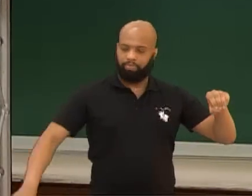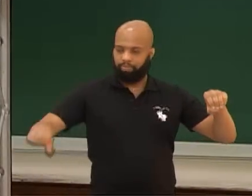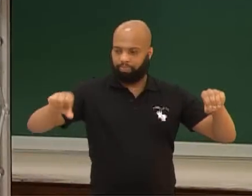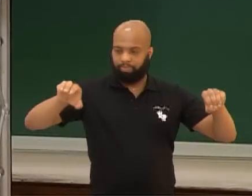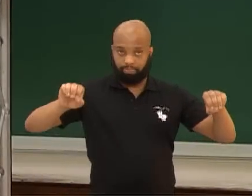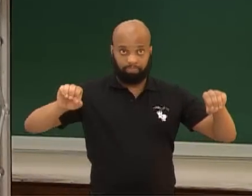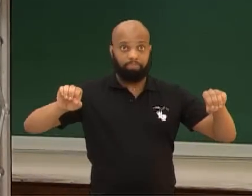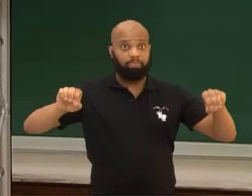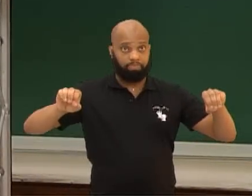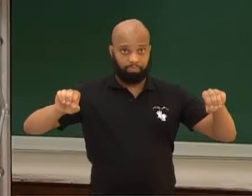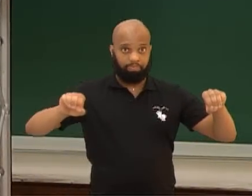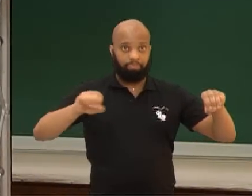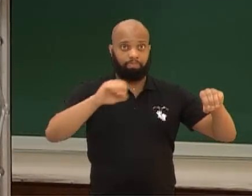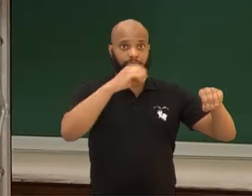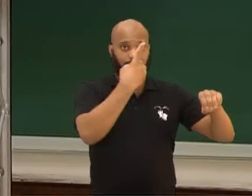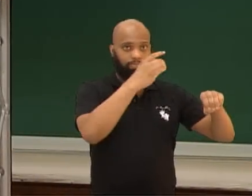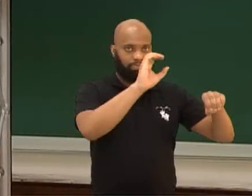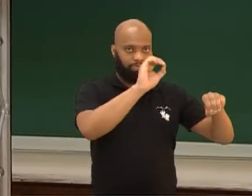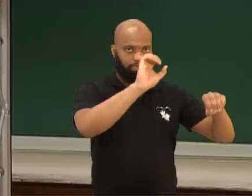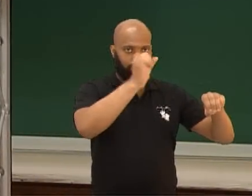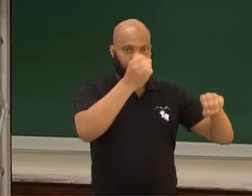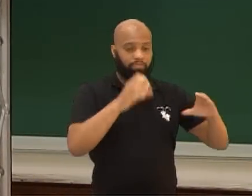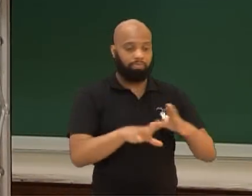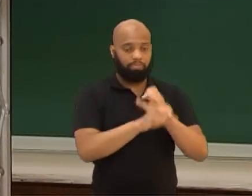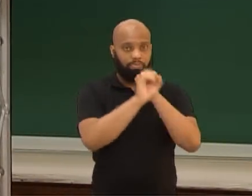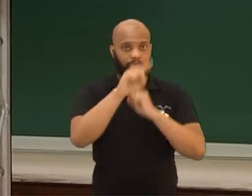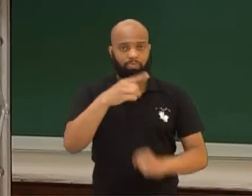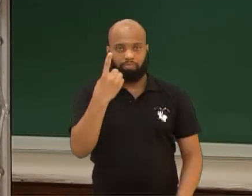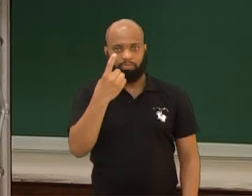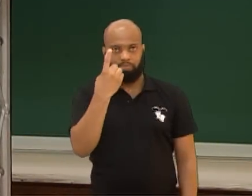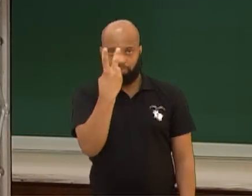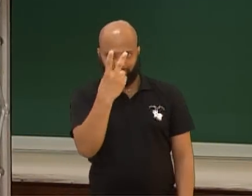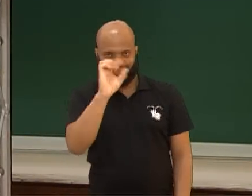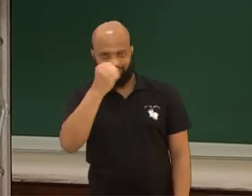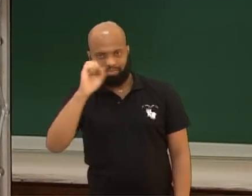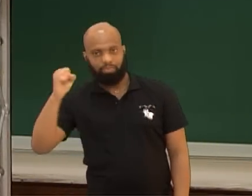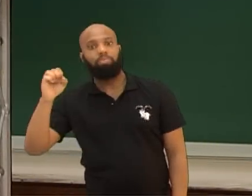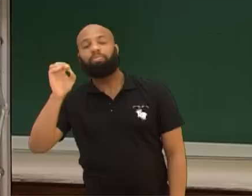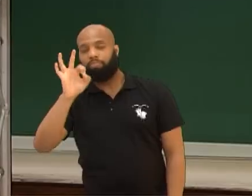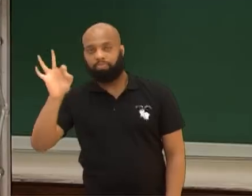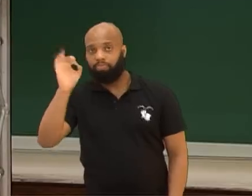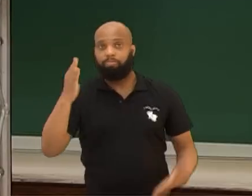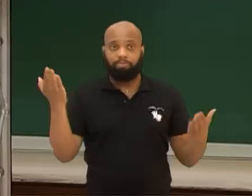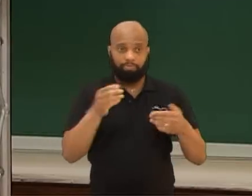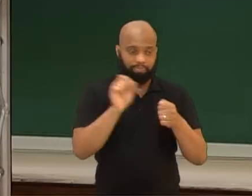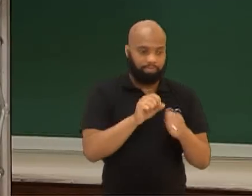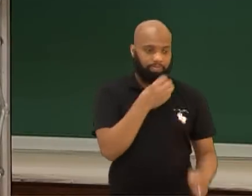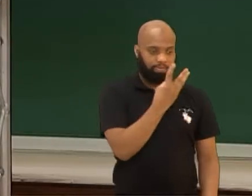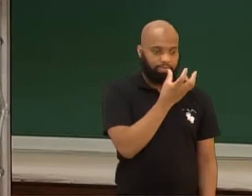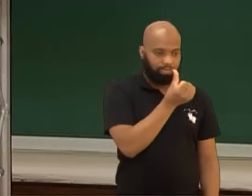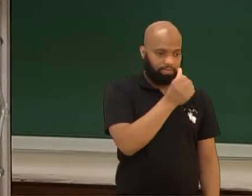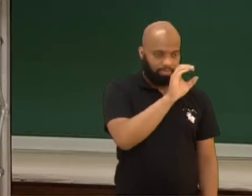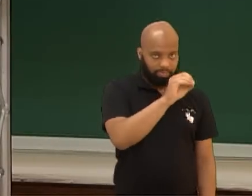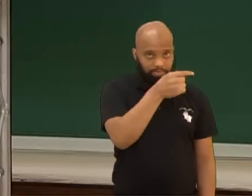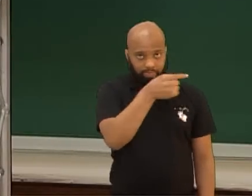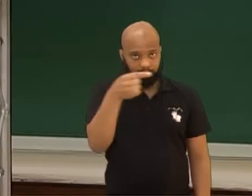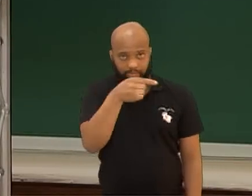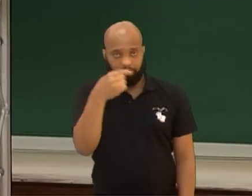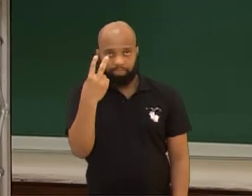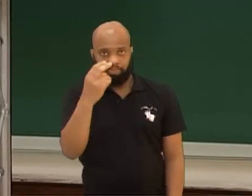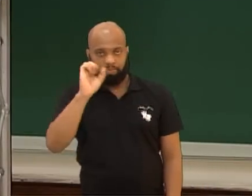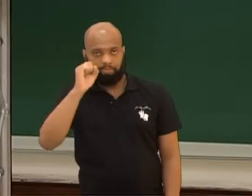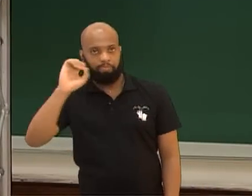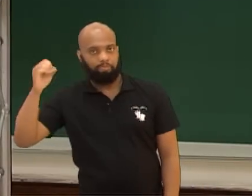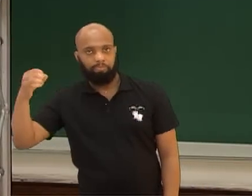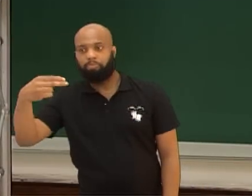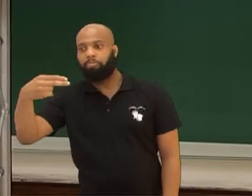180. Com 108, 288 graus. Diminuindo de 360, porque x é exatamente aquilo que